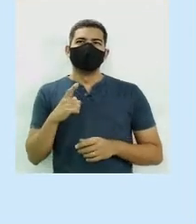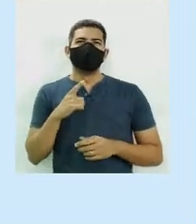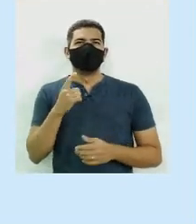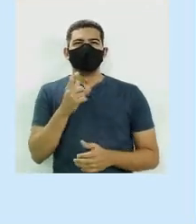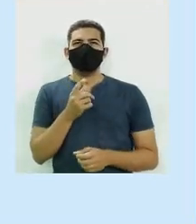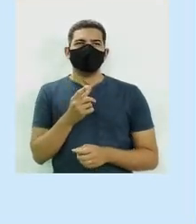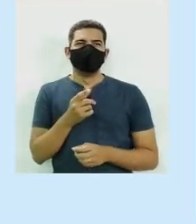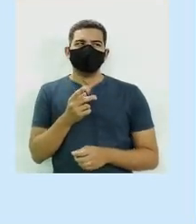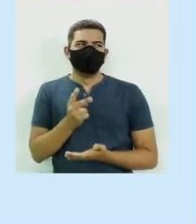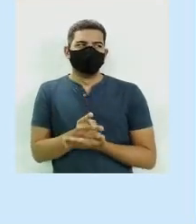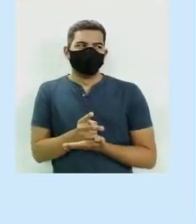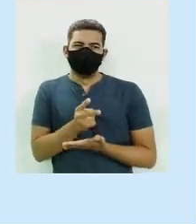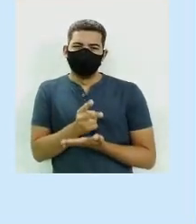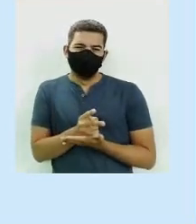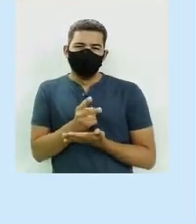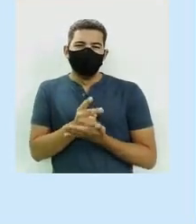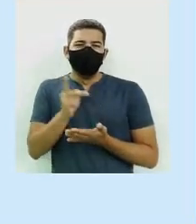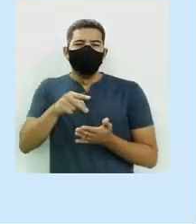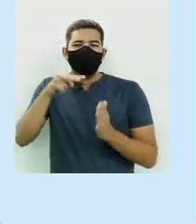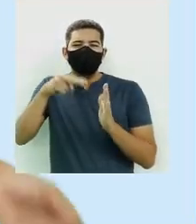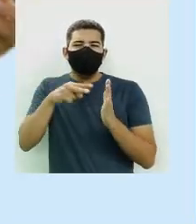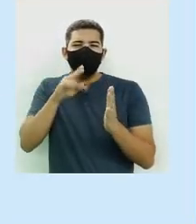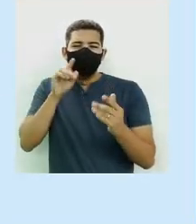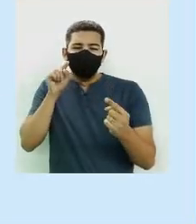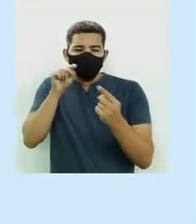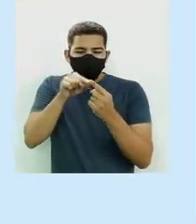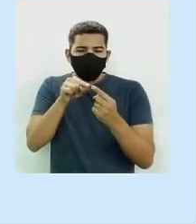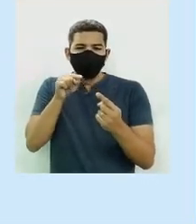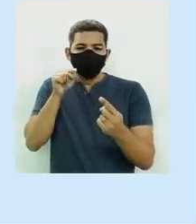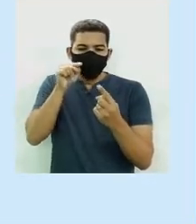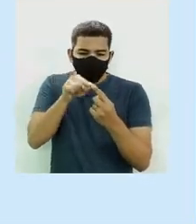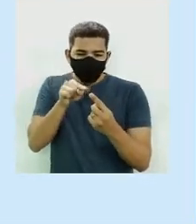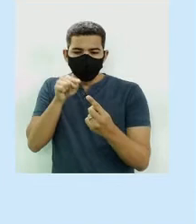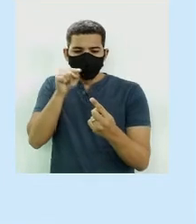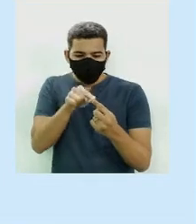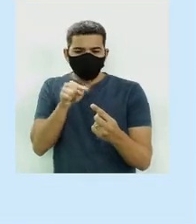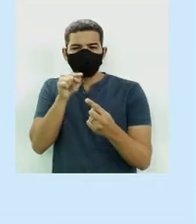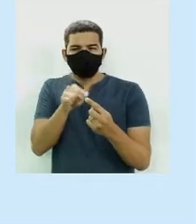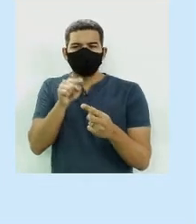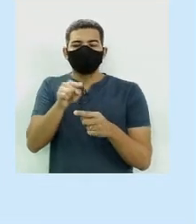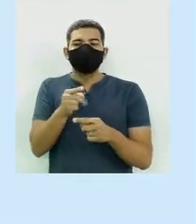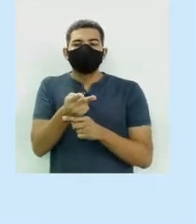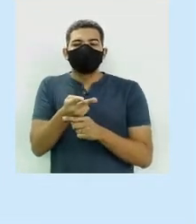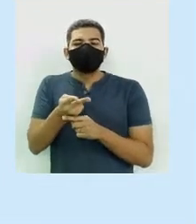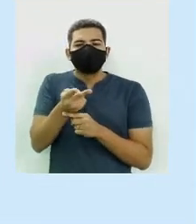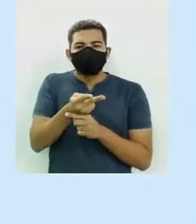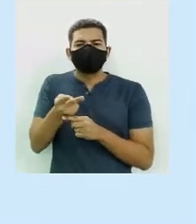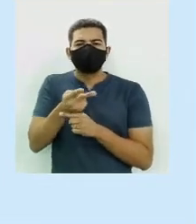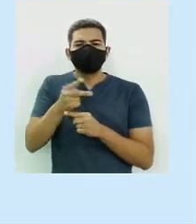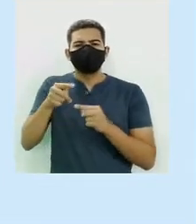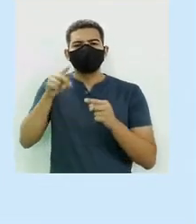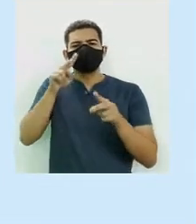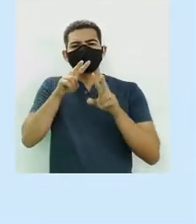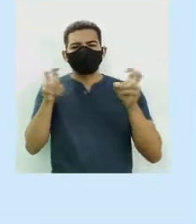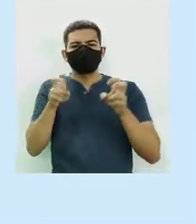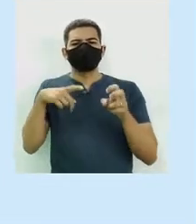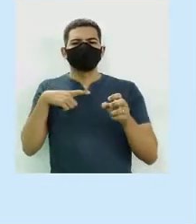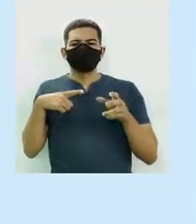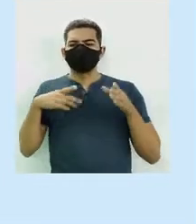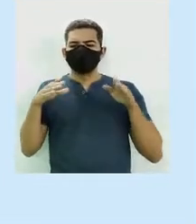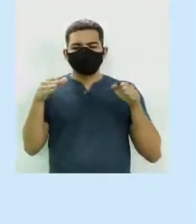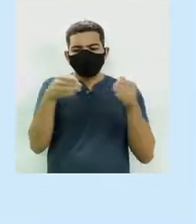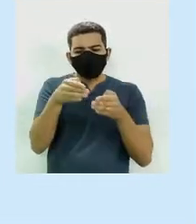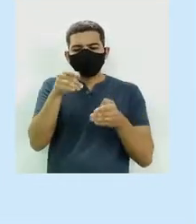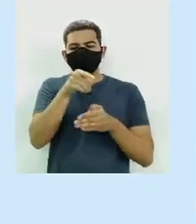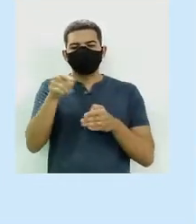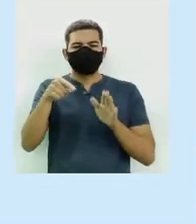em fazer aquela leitura objetiva e fazer a busca das questões relacionadas, aquele questionário objetivo que o